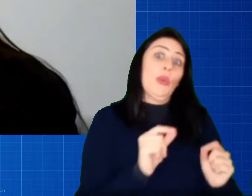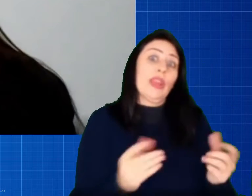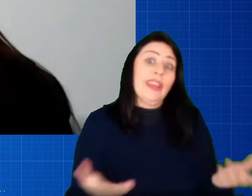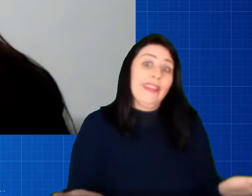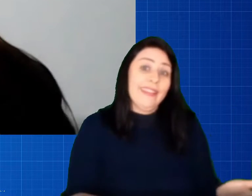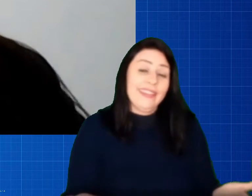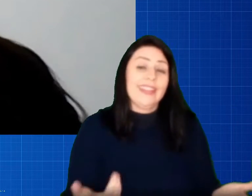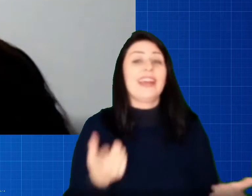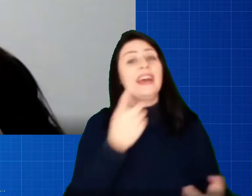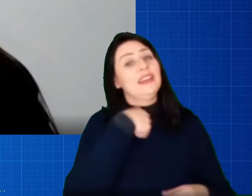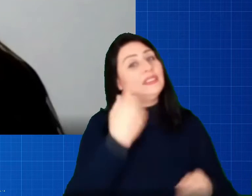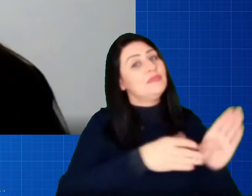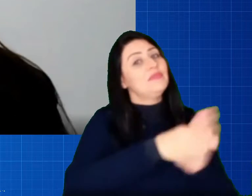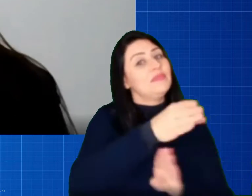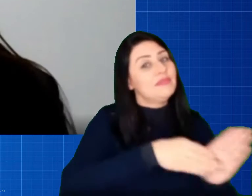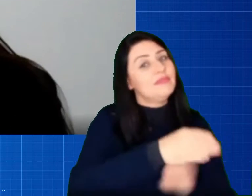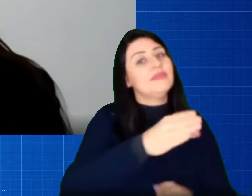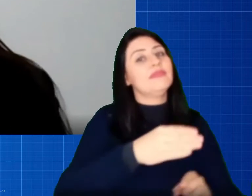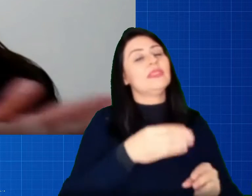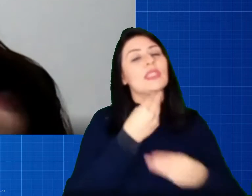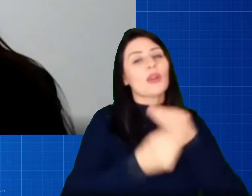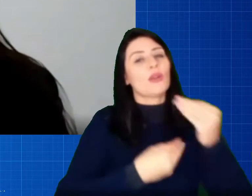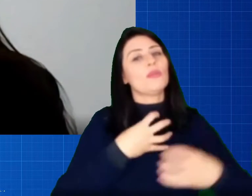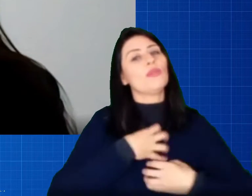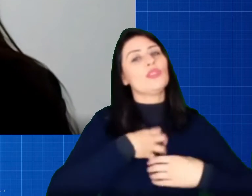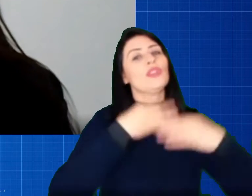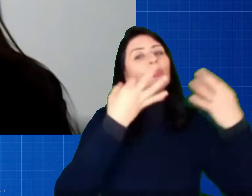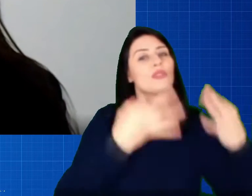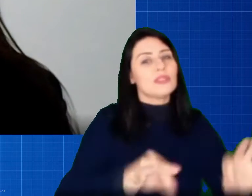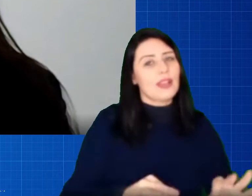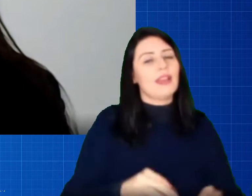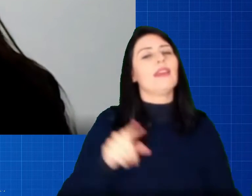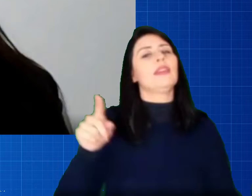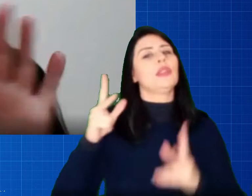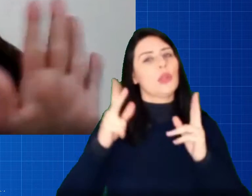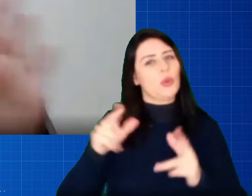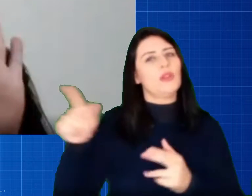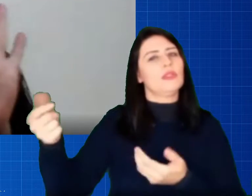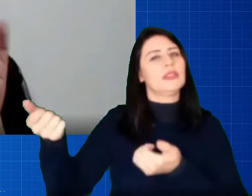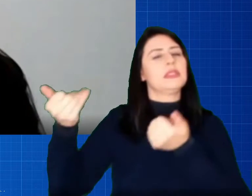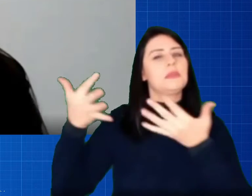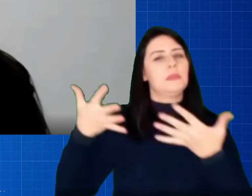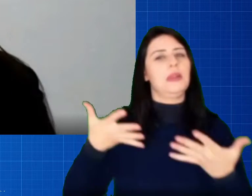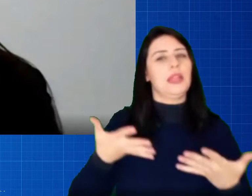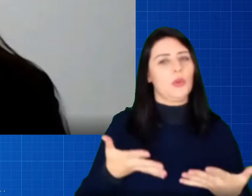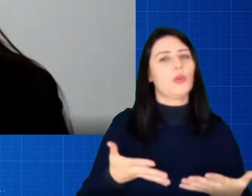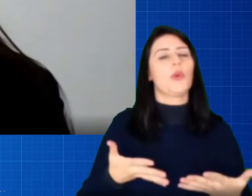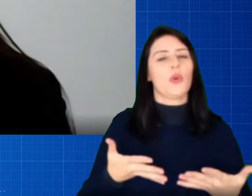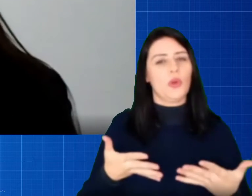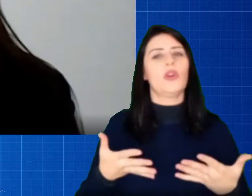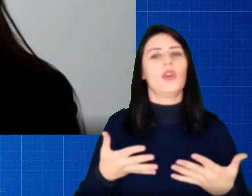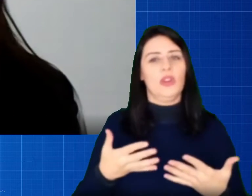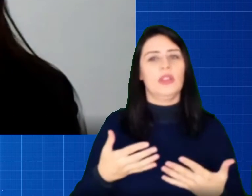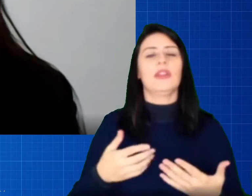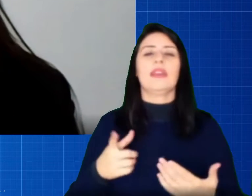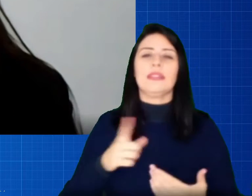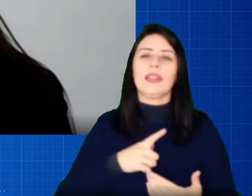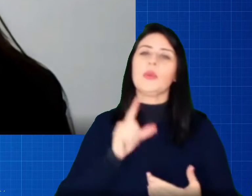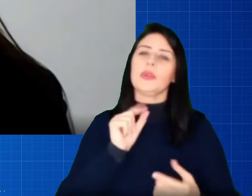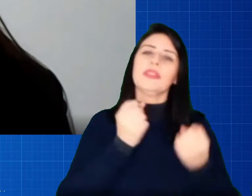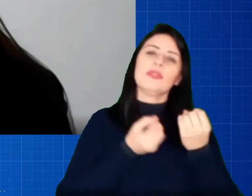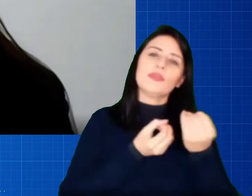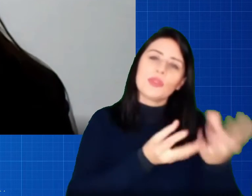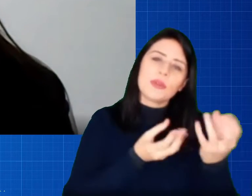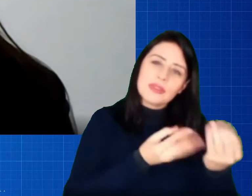apenas orienta o caminho certo. E qual é o caminho certo? Como as nossas colegas colocaram aqui, já passo para vocês, tá? Como elas colocaram aqui. Então,